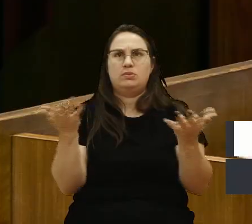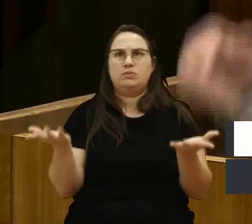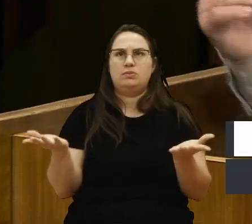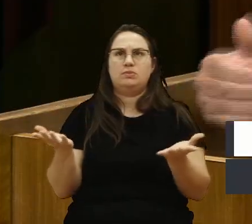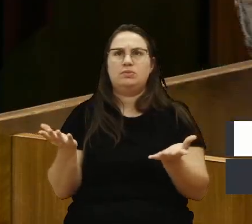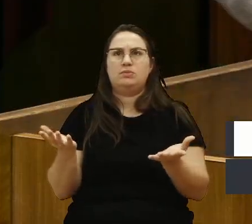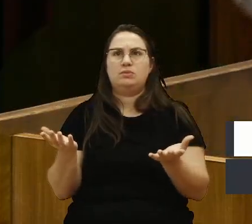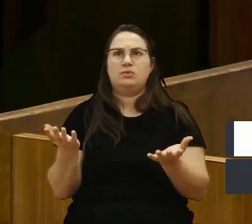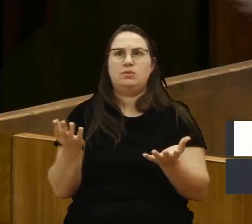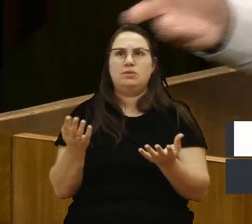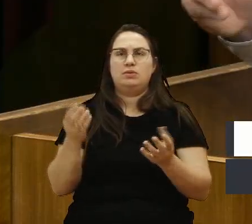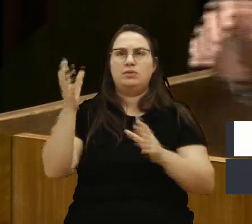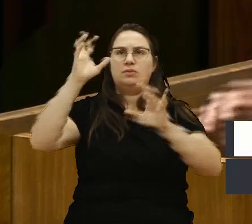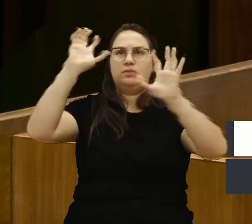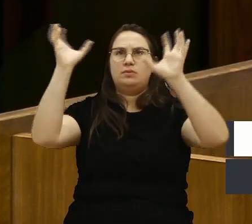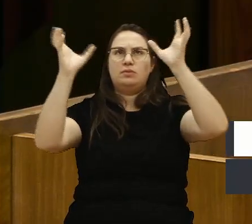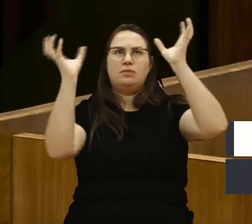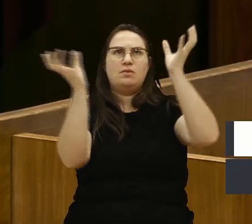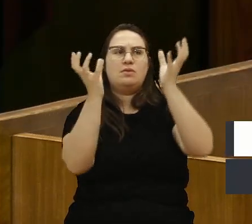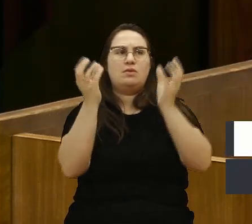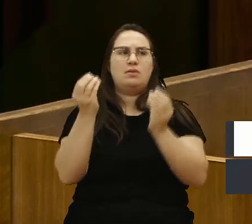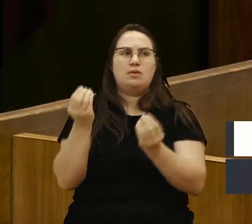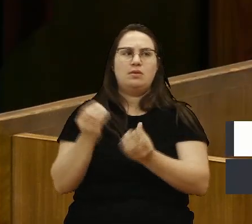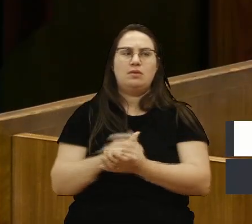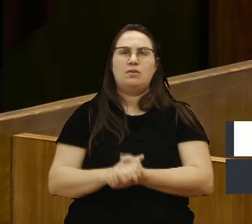parte. Se o clima não destruir tudo.